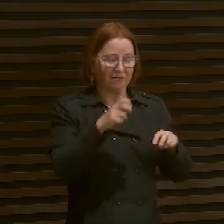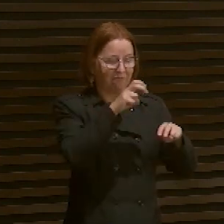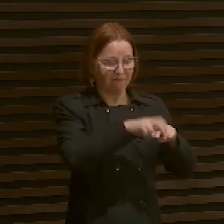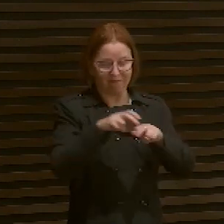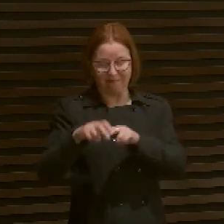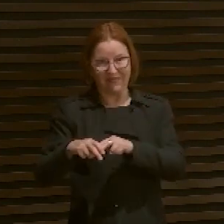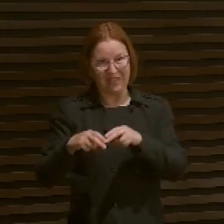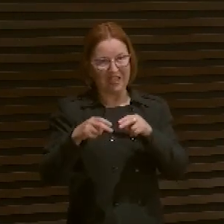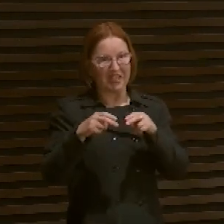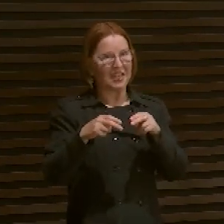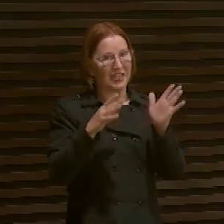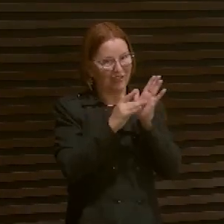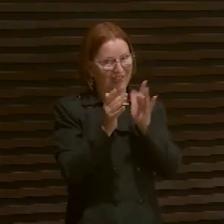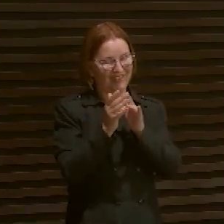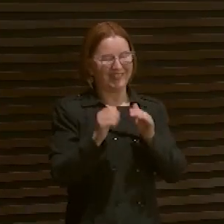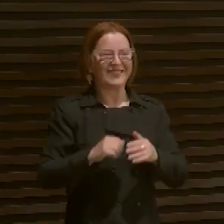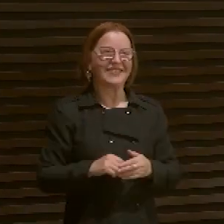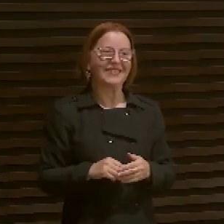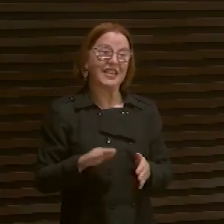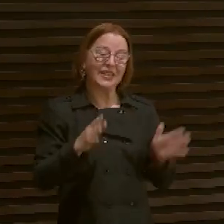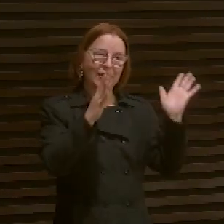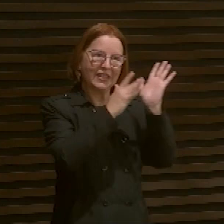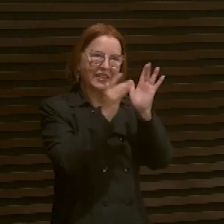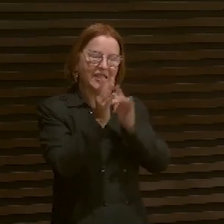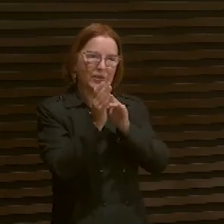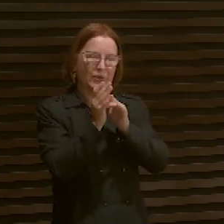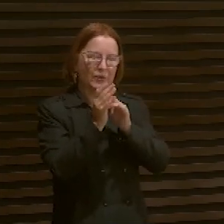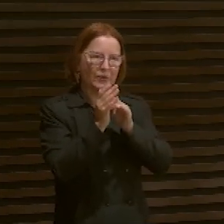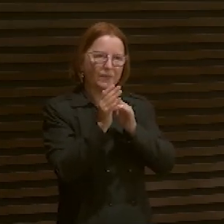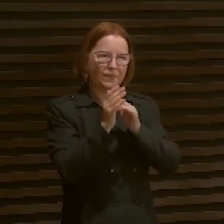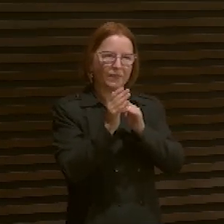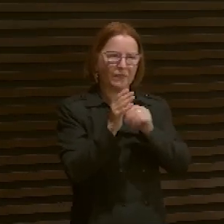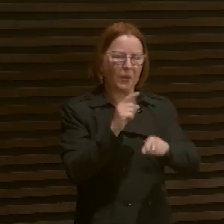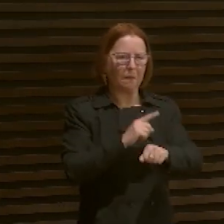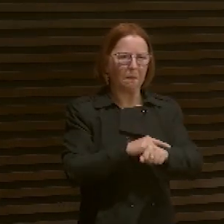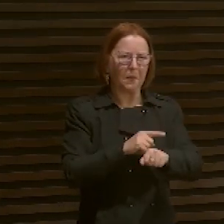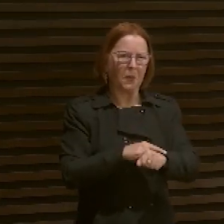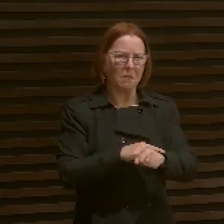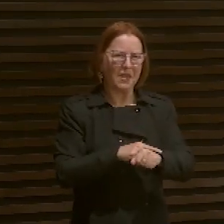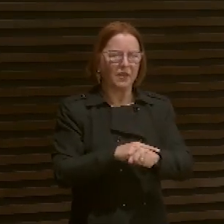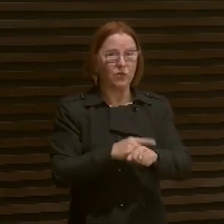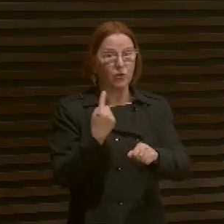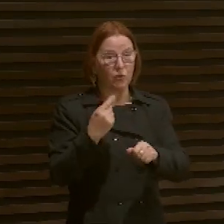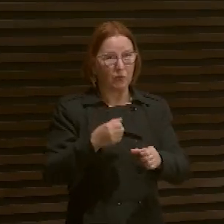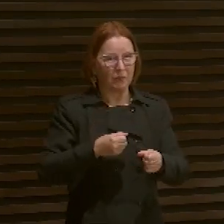terreno. Então Jesus, ele está no meio de uma terrível tentação, meus irmãos.